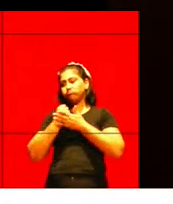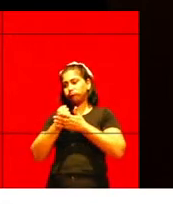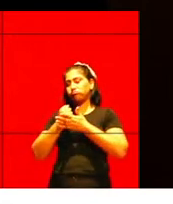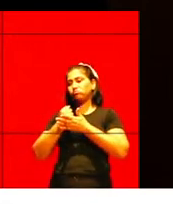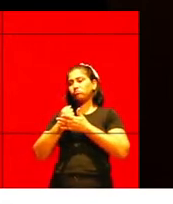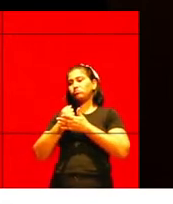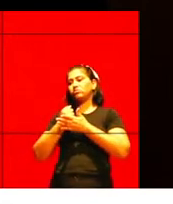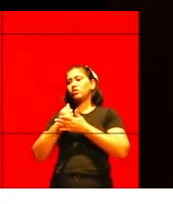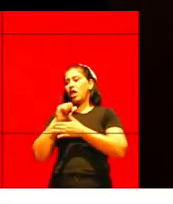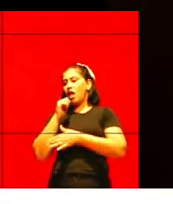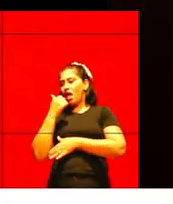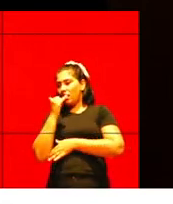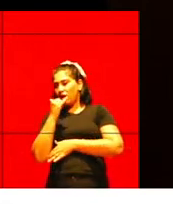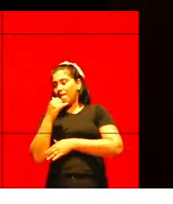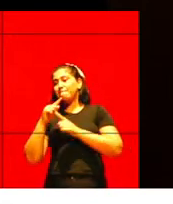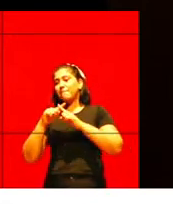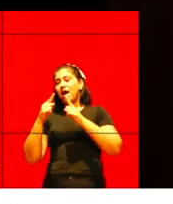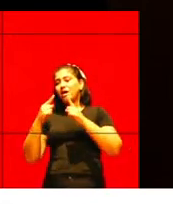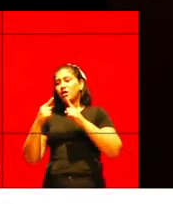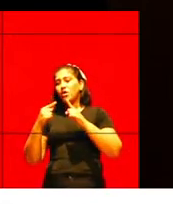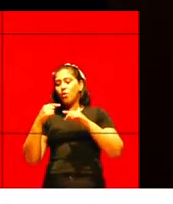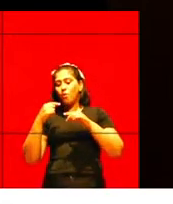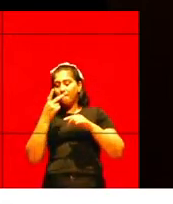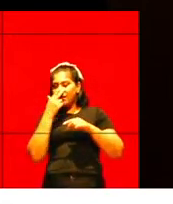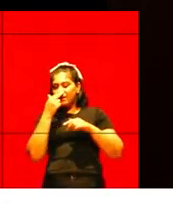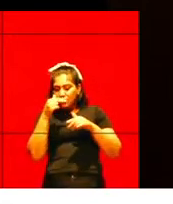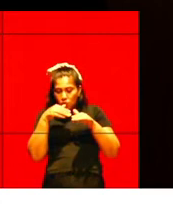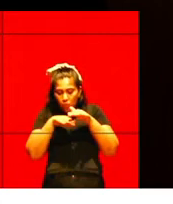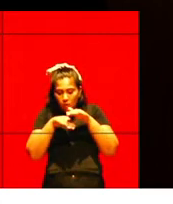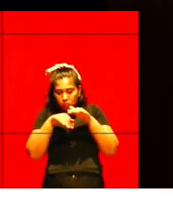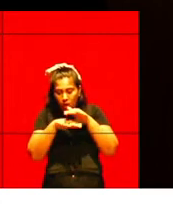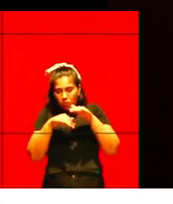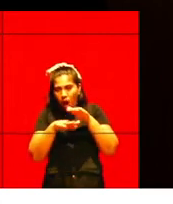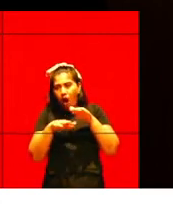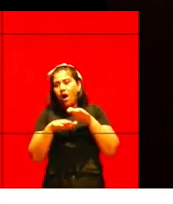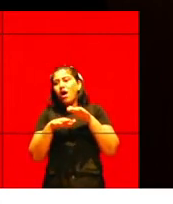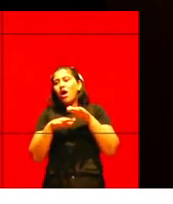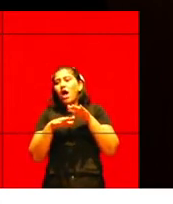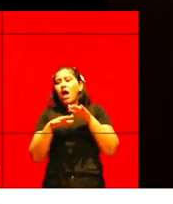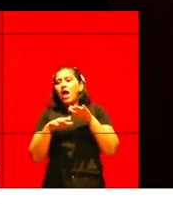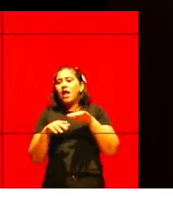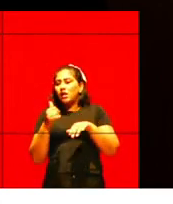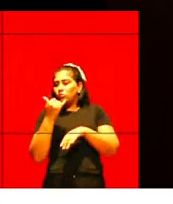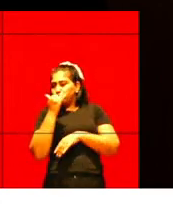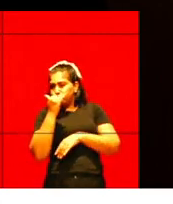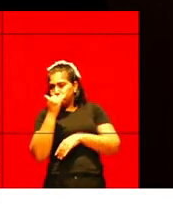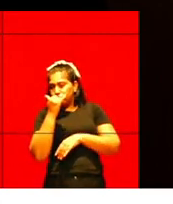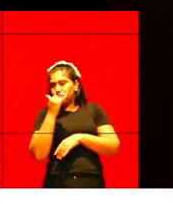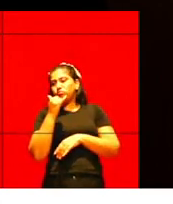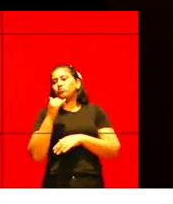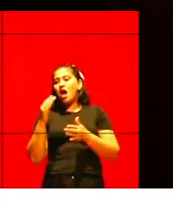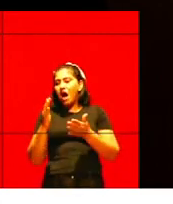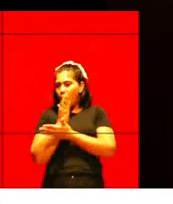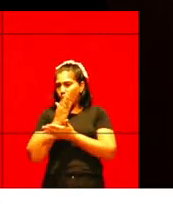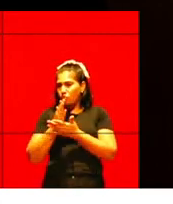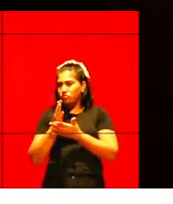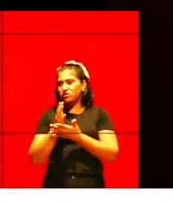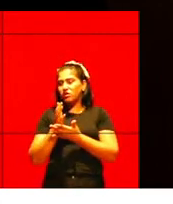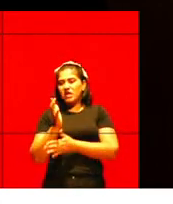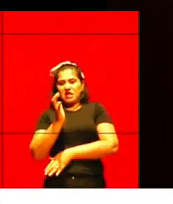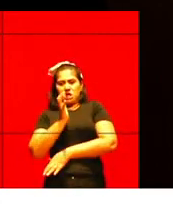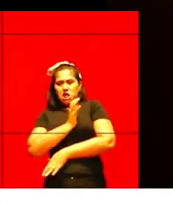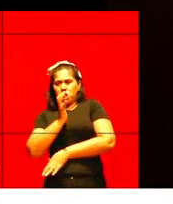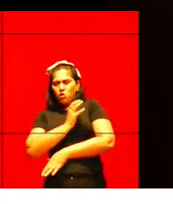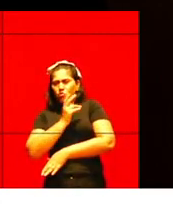armazenar energia no vegetal, dentro do vegetal. Lembrem que alguns alimentos são ricos em